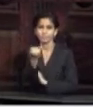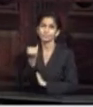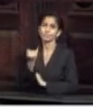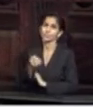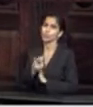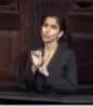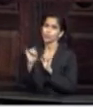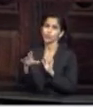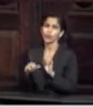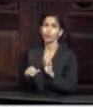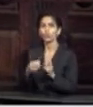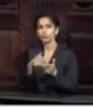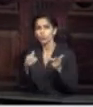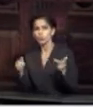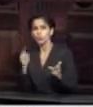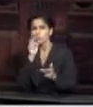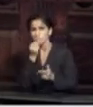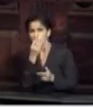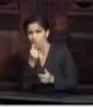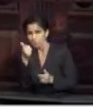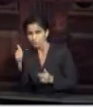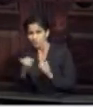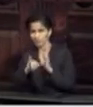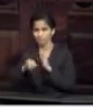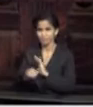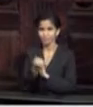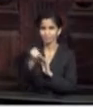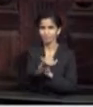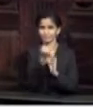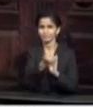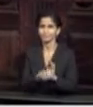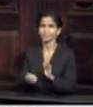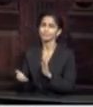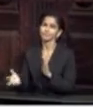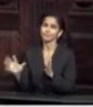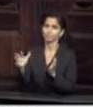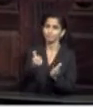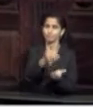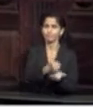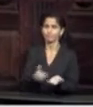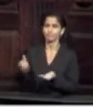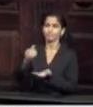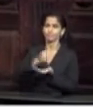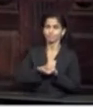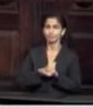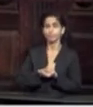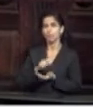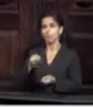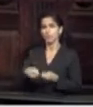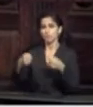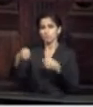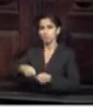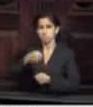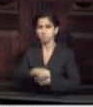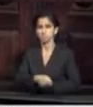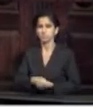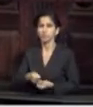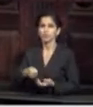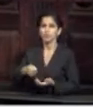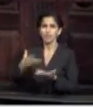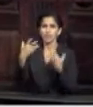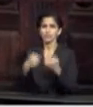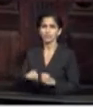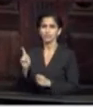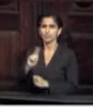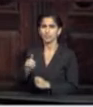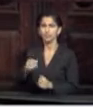com o nome no SPC e que não tem saída e tem que aceitar as imposições para receber empréstimos